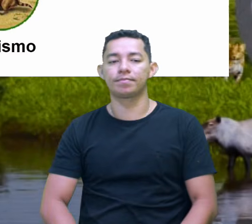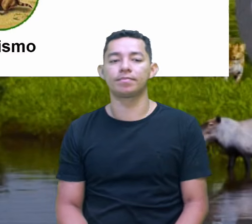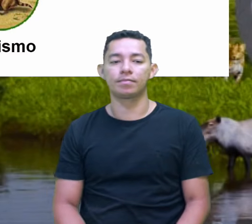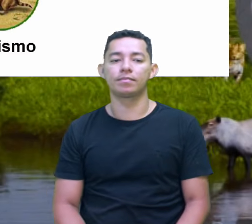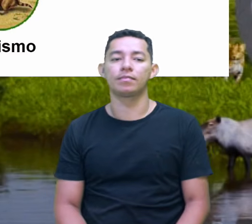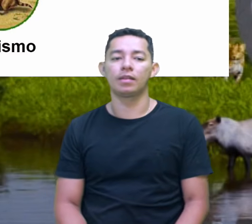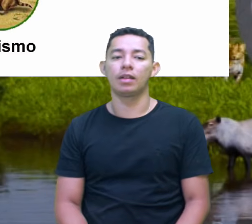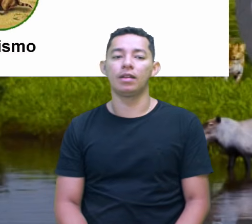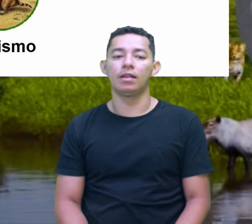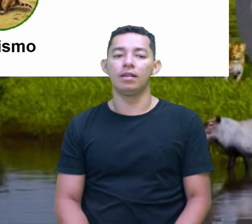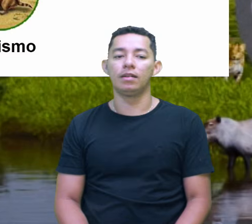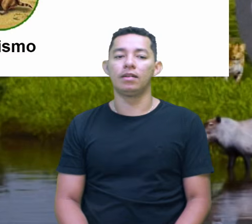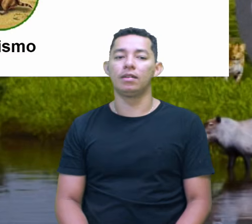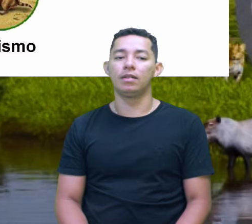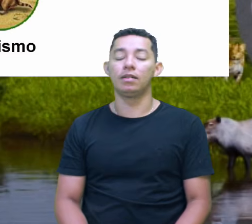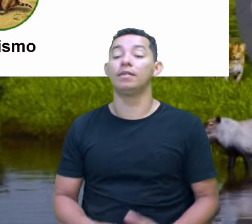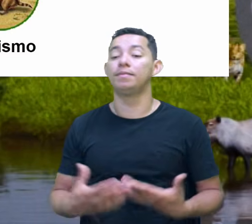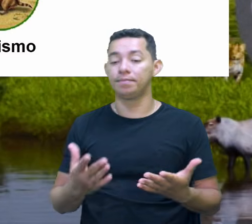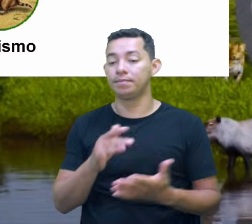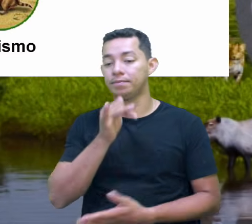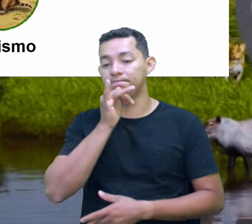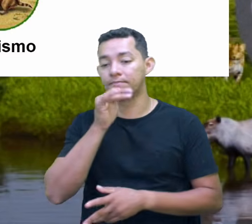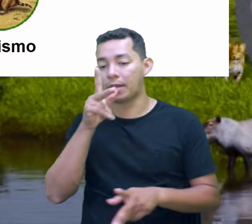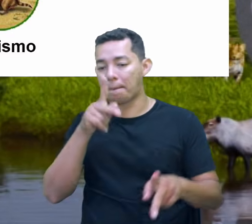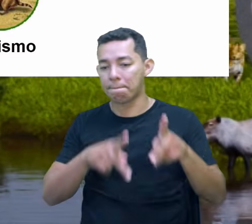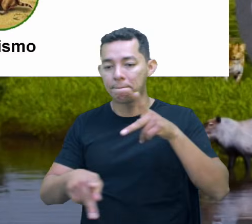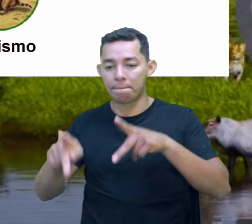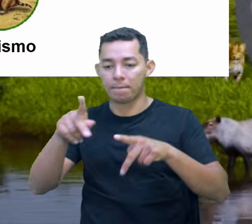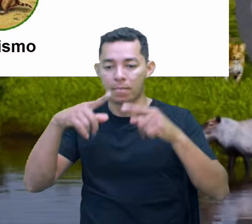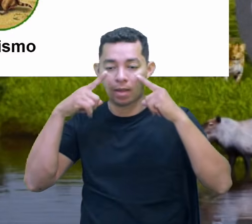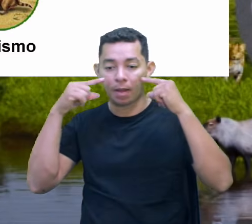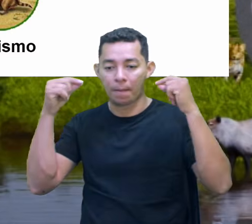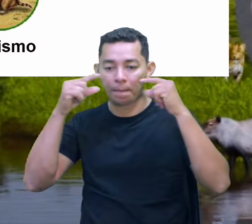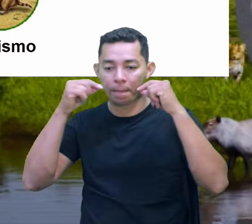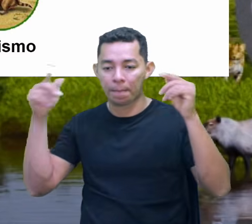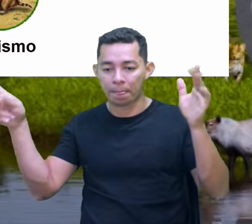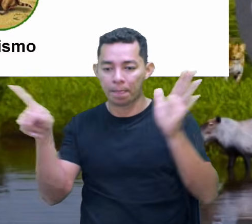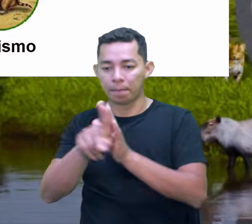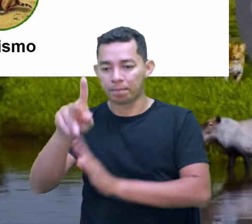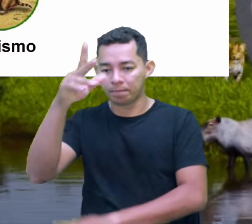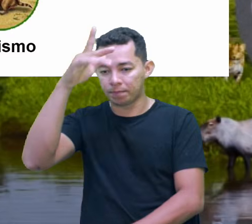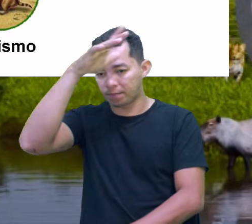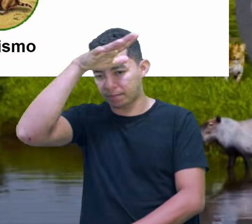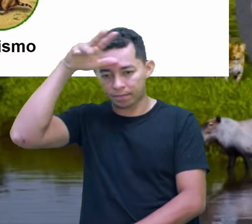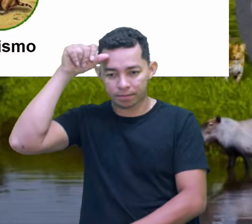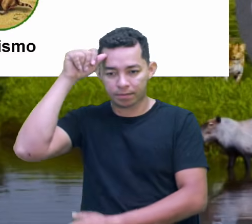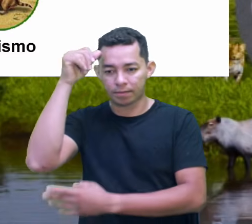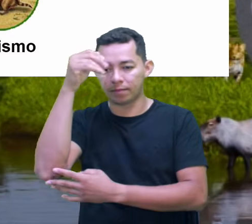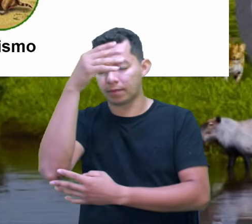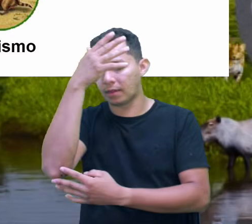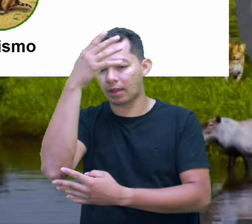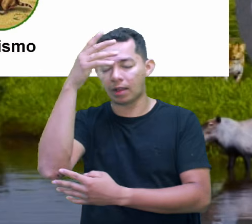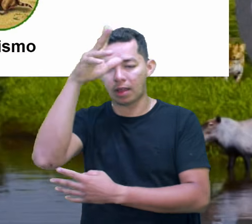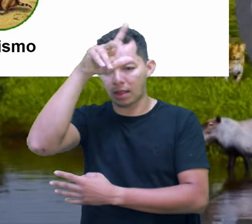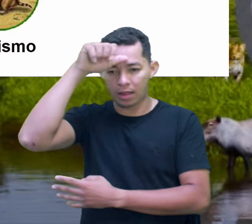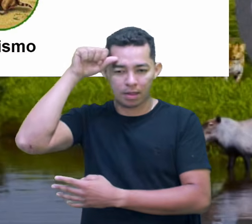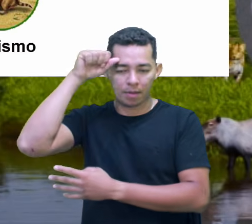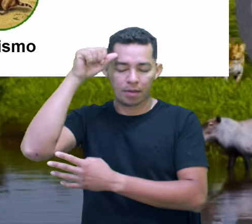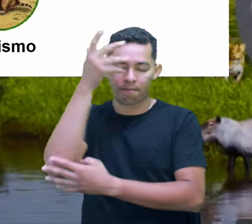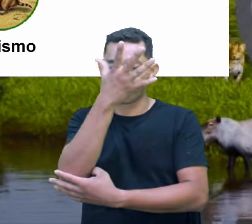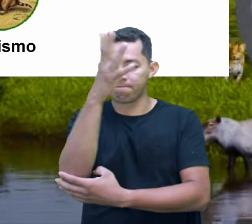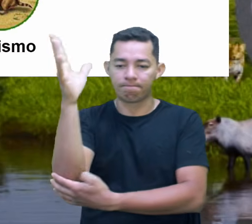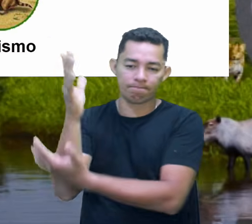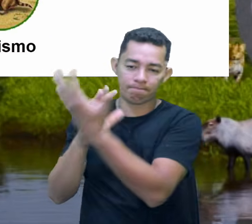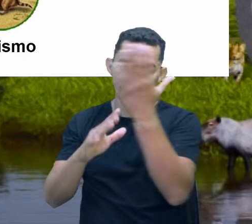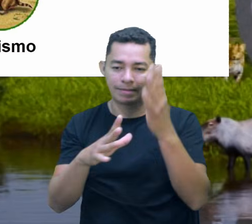assim, a população de felinos da Amazônia é muito extensa, é muito grande. Você